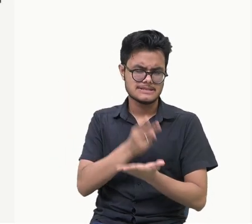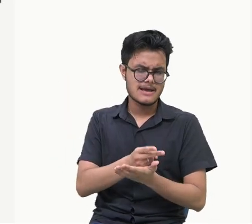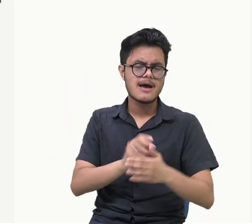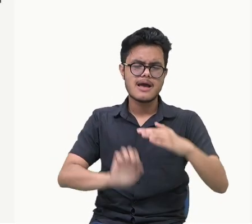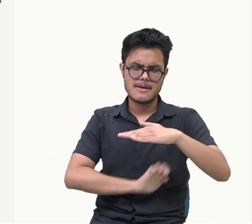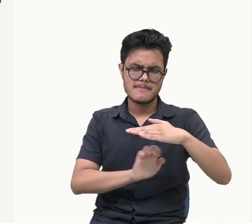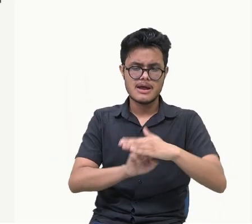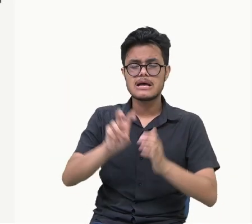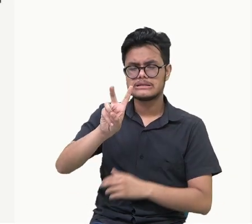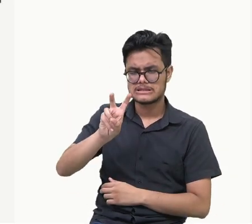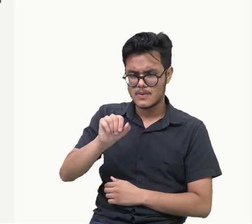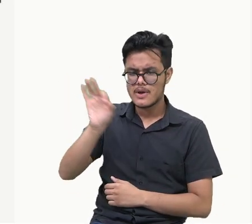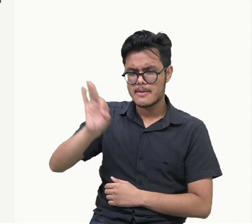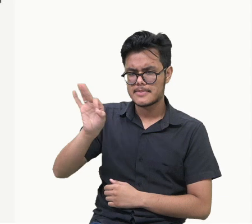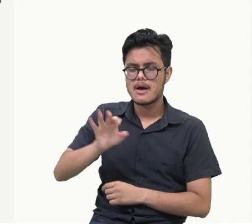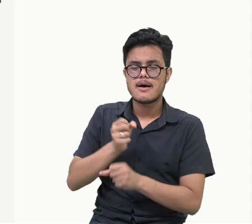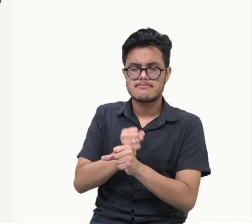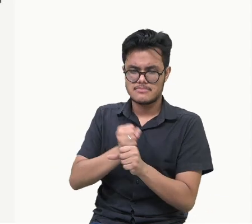anos eles vão crescer